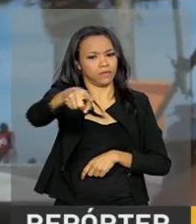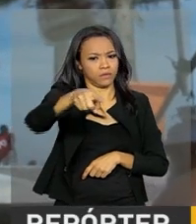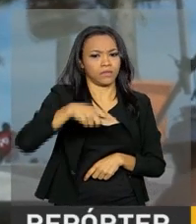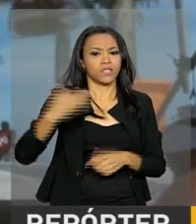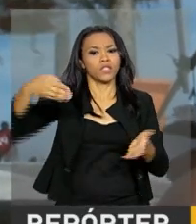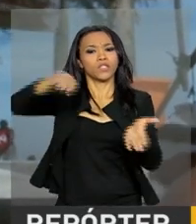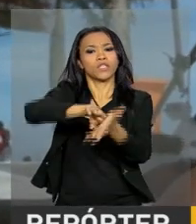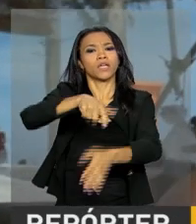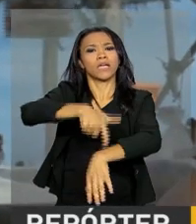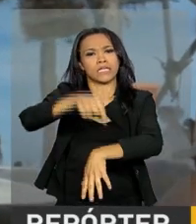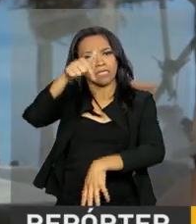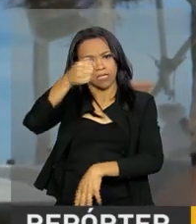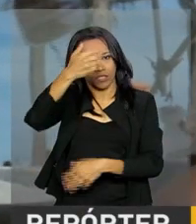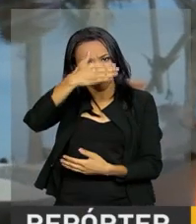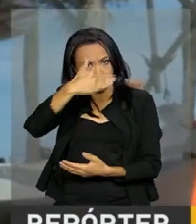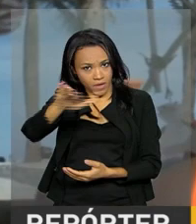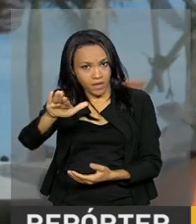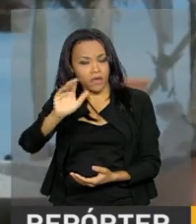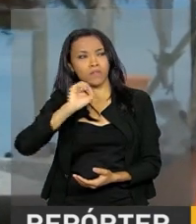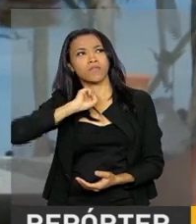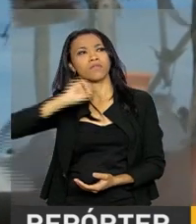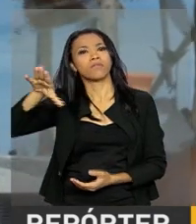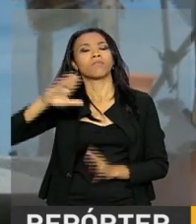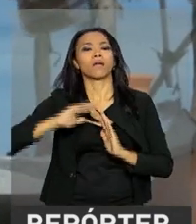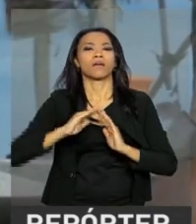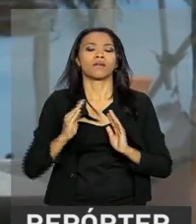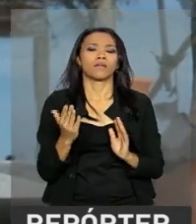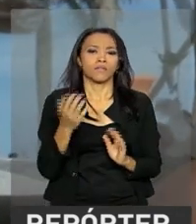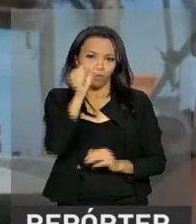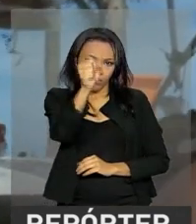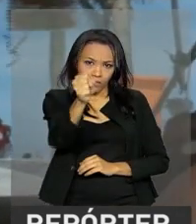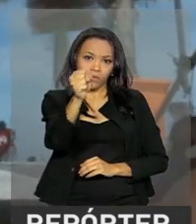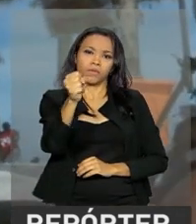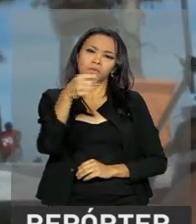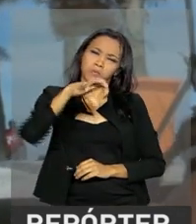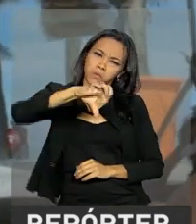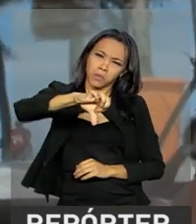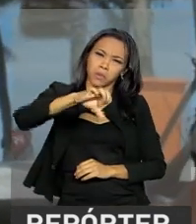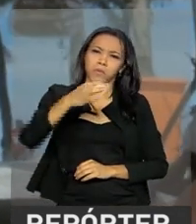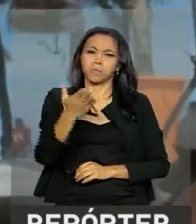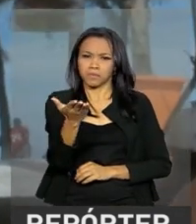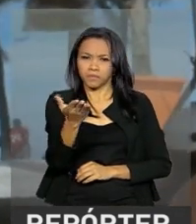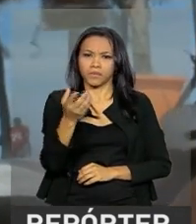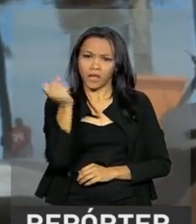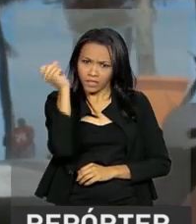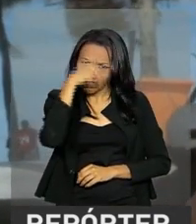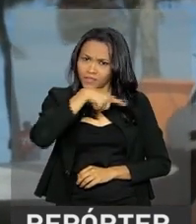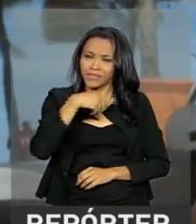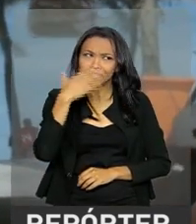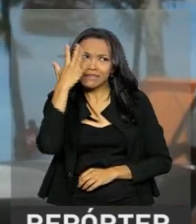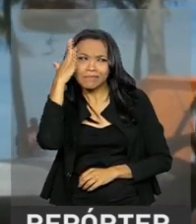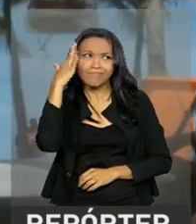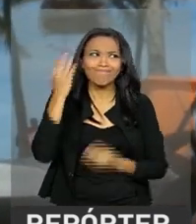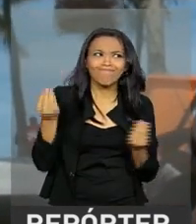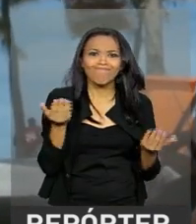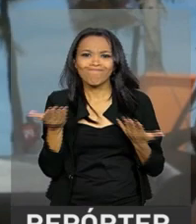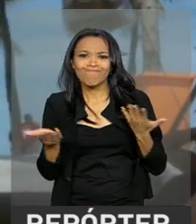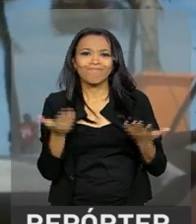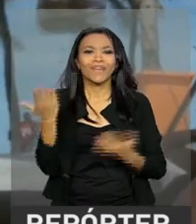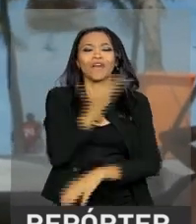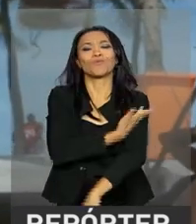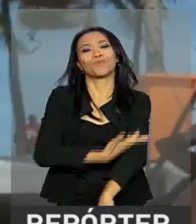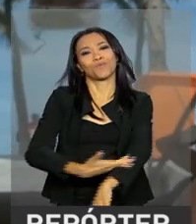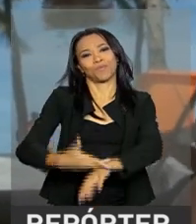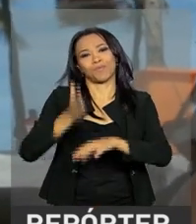por volta das 7h30 e saio 8 horas, 9 horas. É difícil calcular, o costume já é